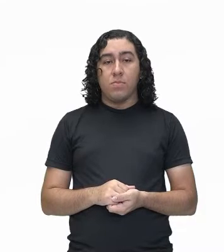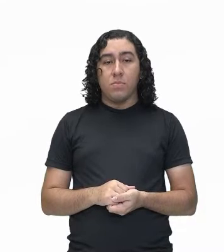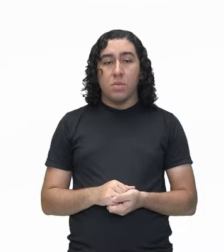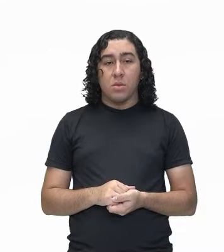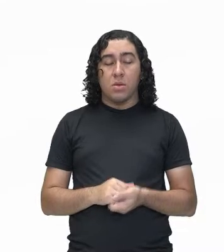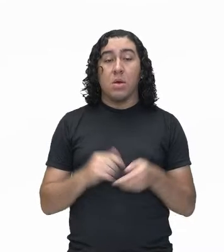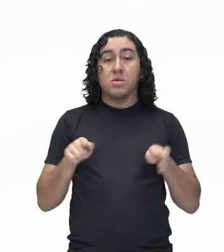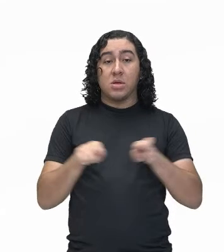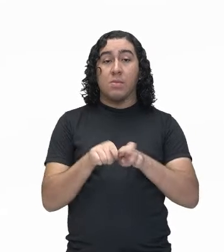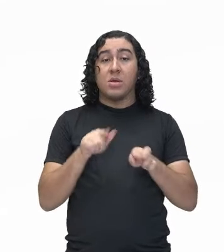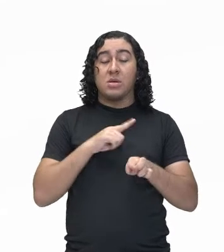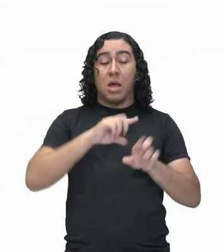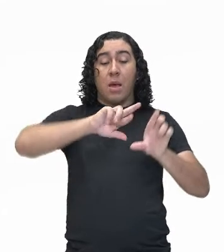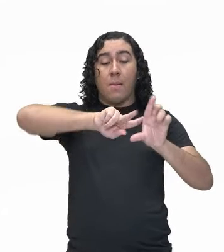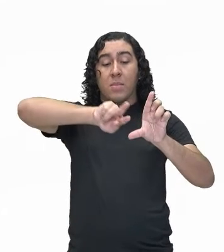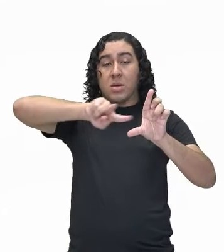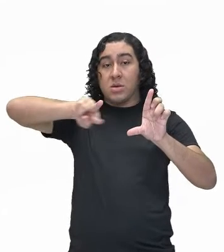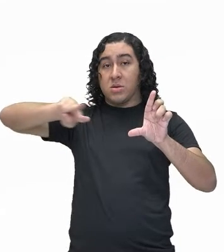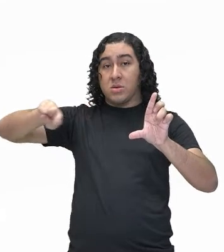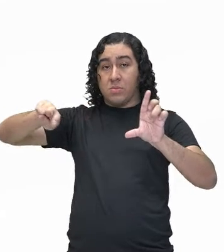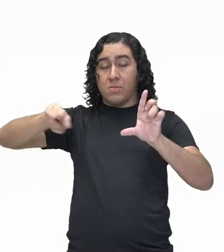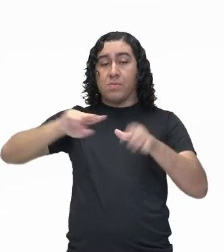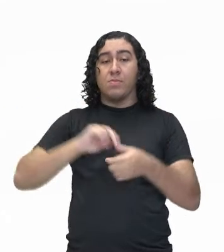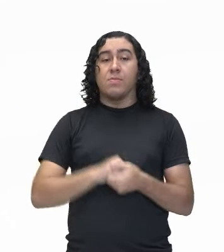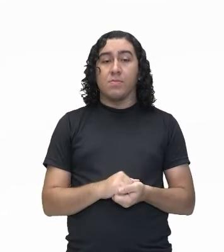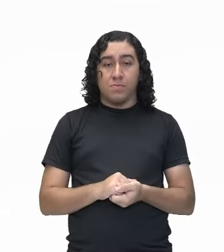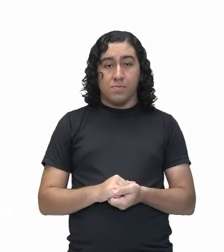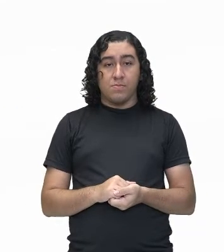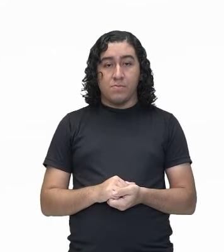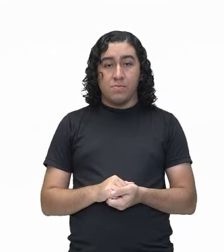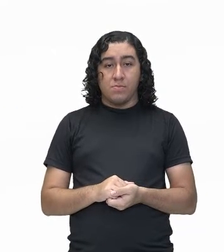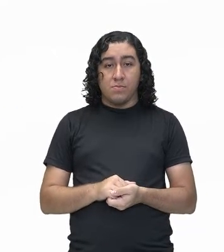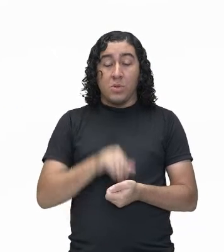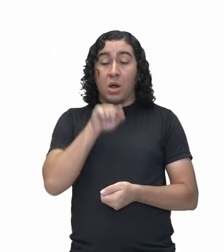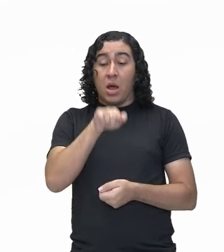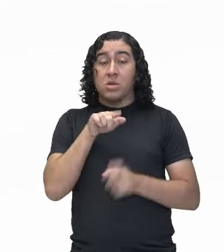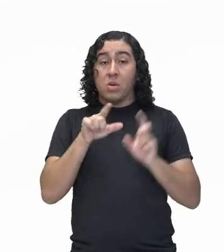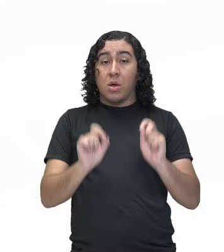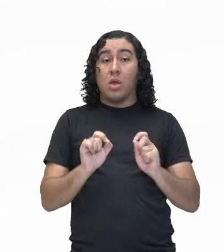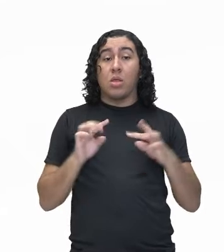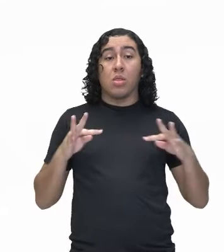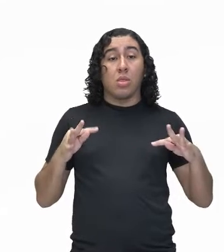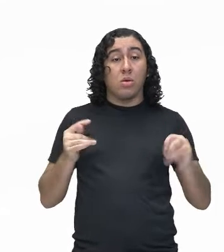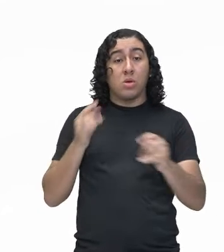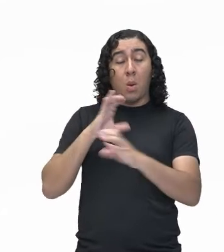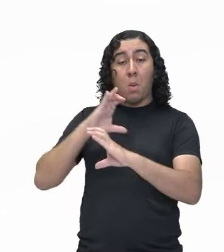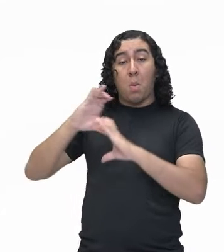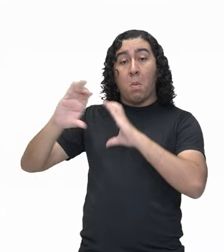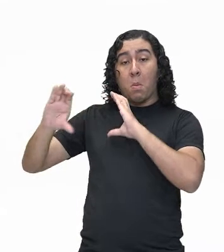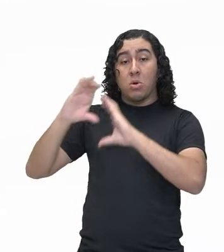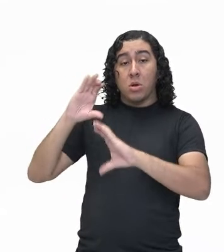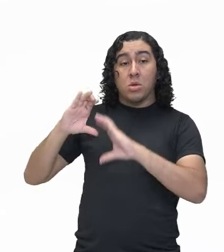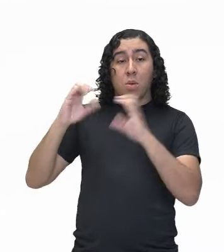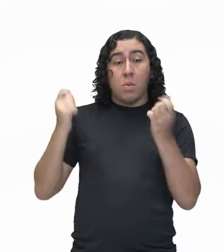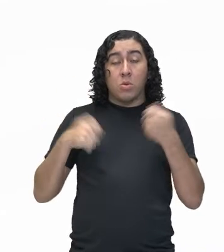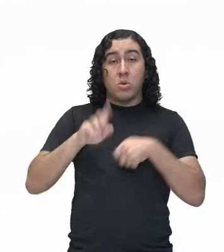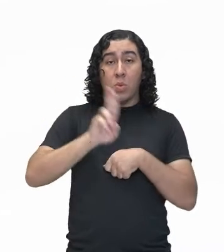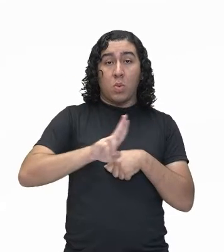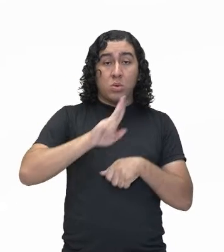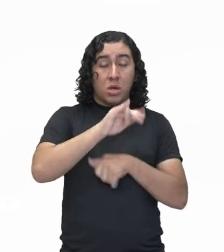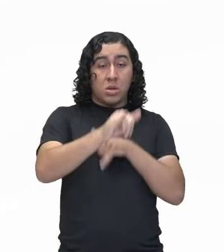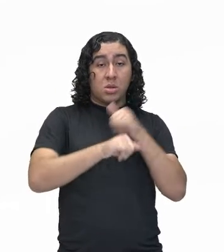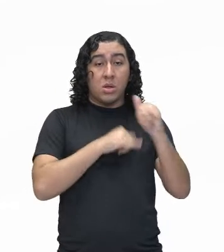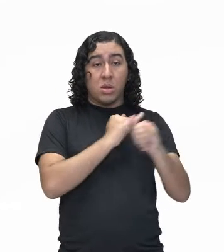a mídia digital. Então, mídia digital é toda a comunicação